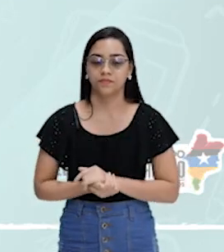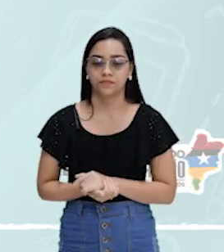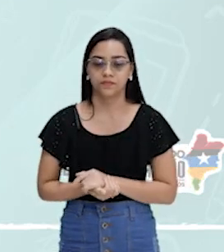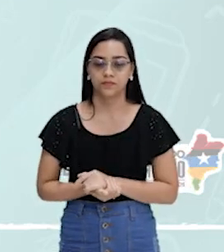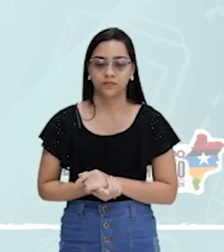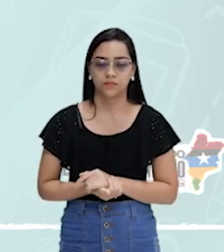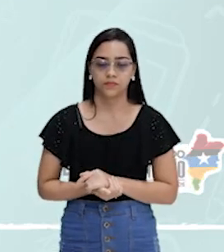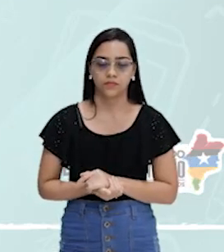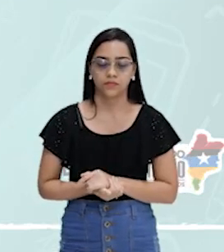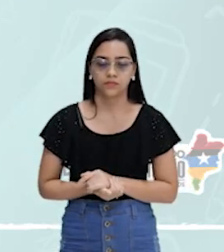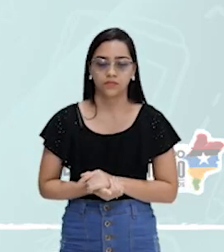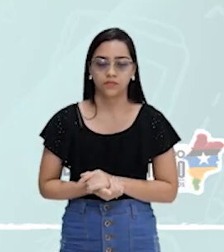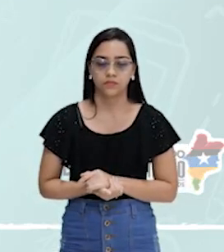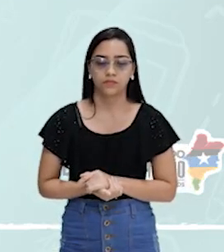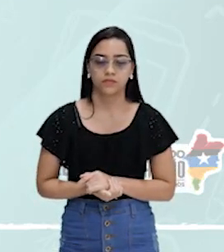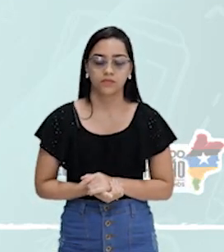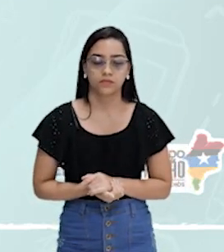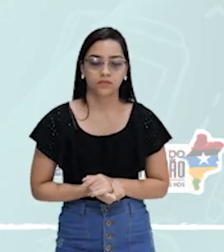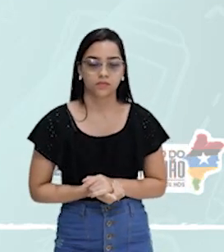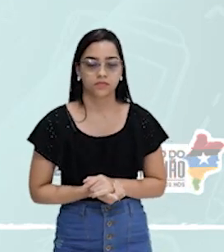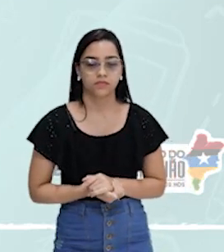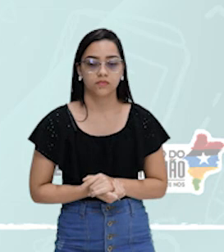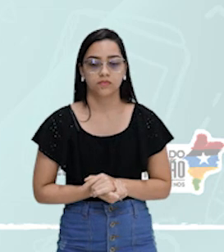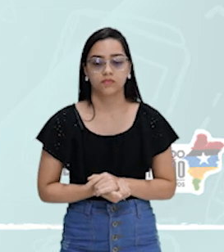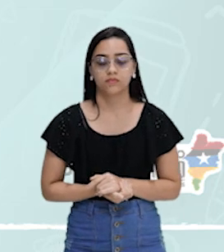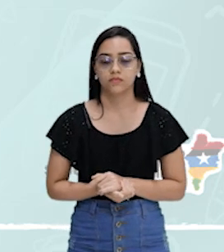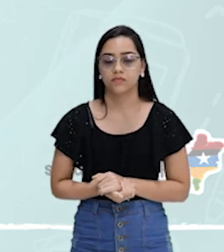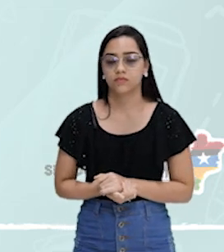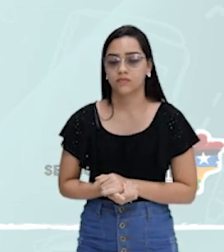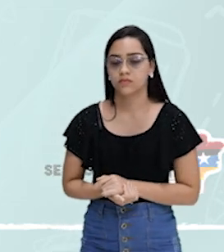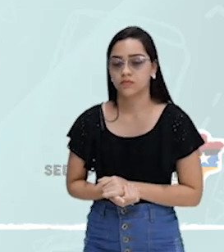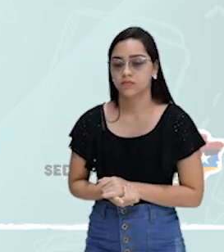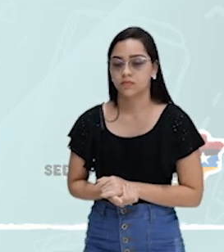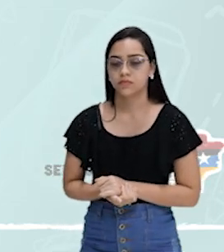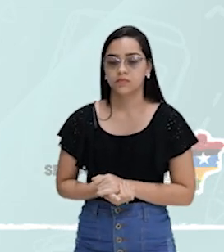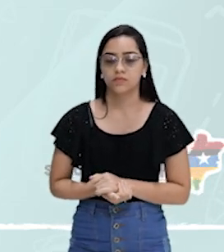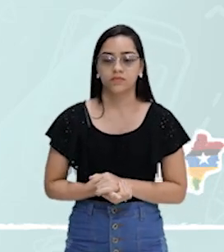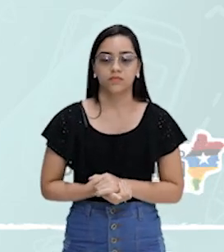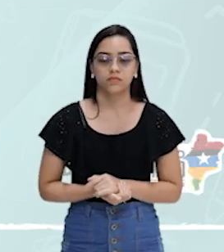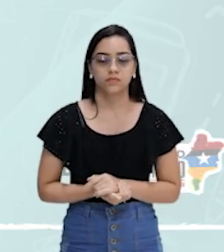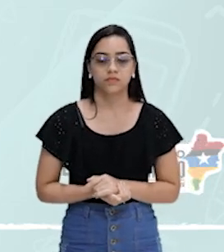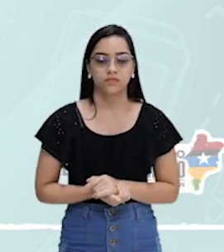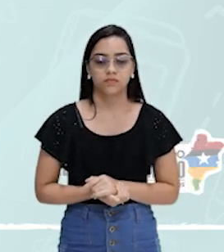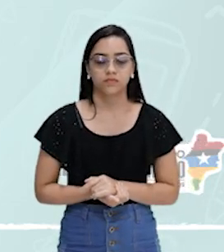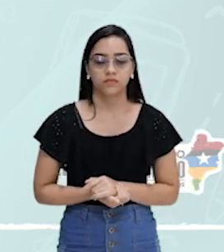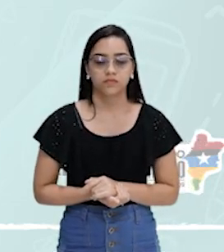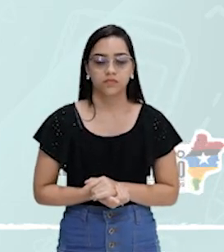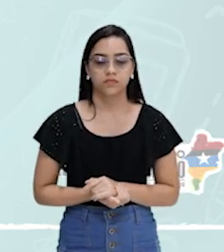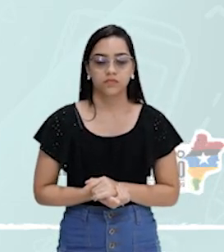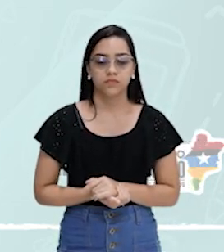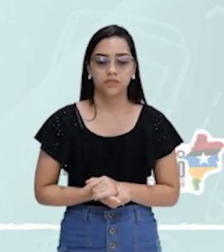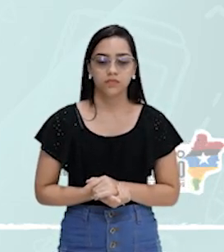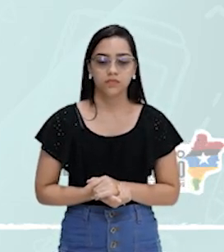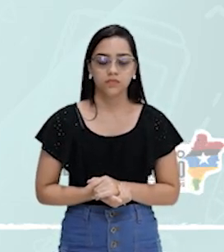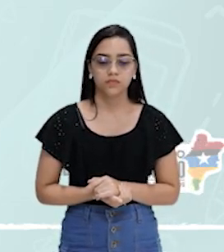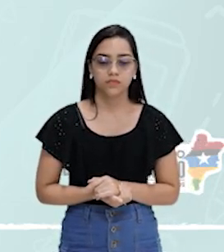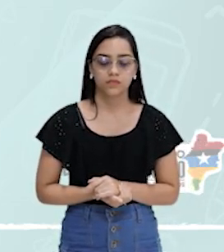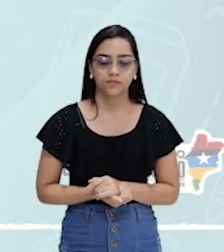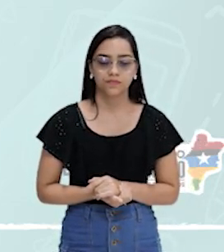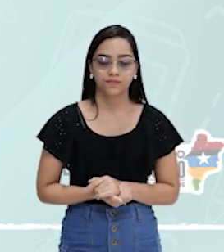cultural que se manifestou na literatura, no teatro e nas artes plásticas e teve como principais características